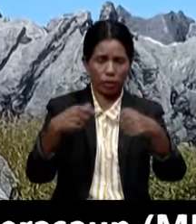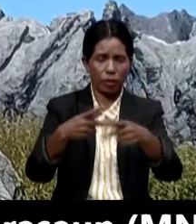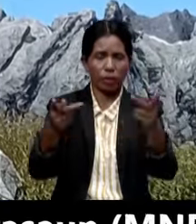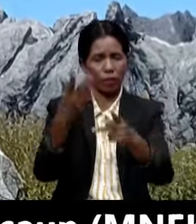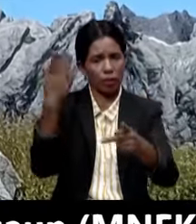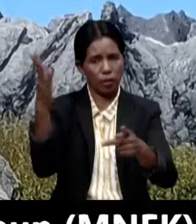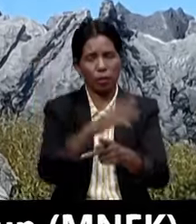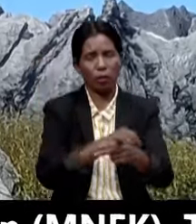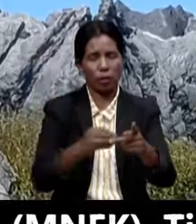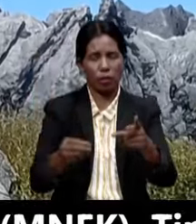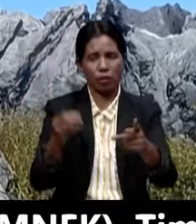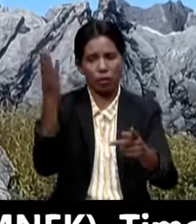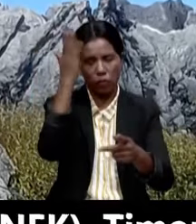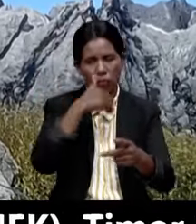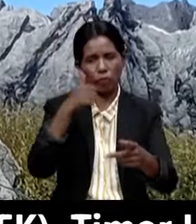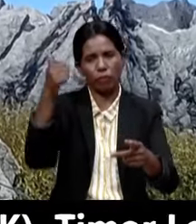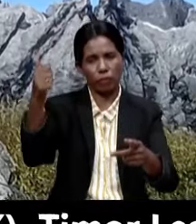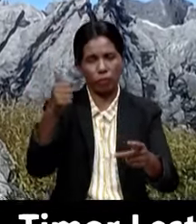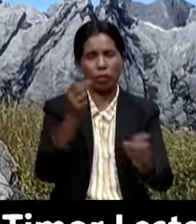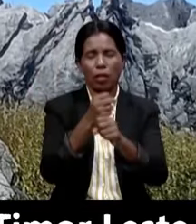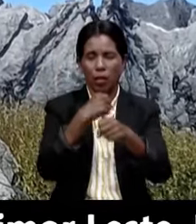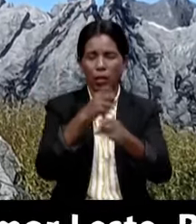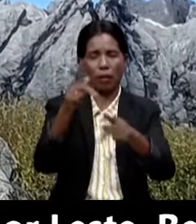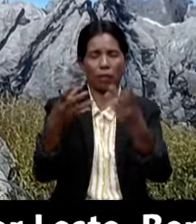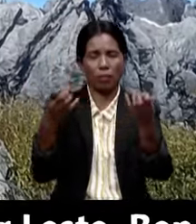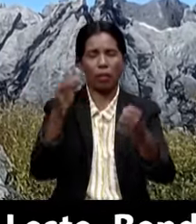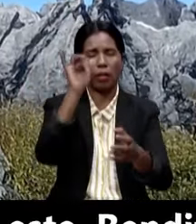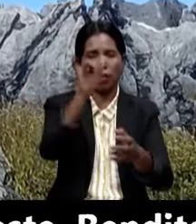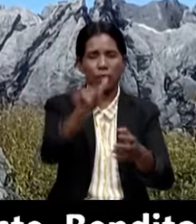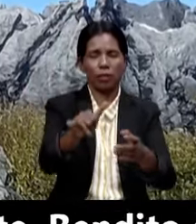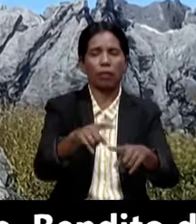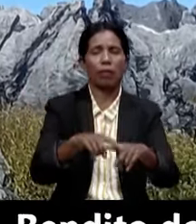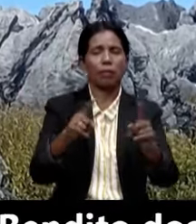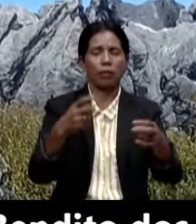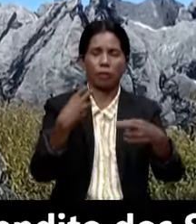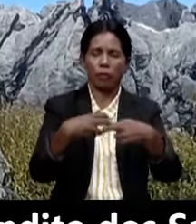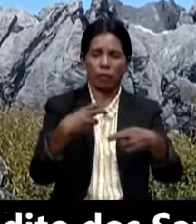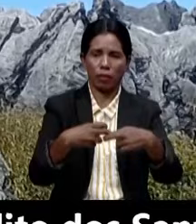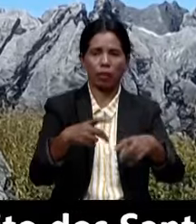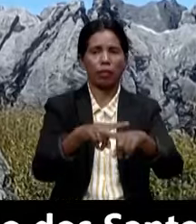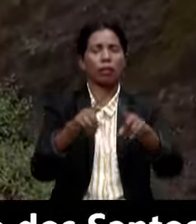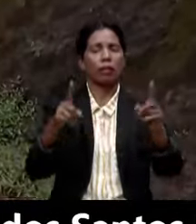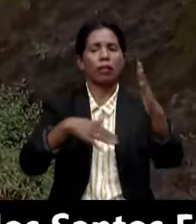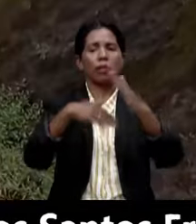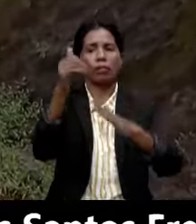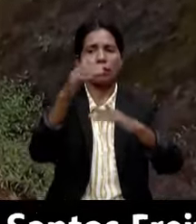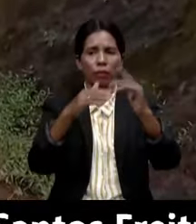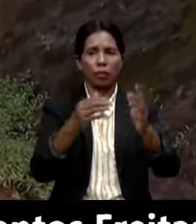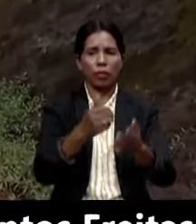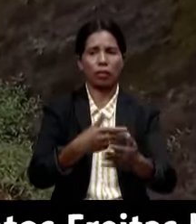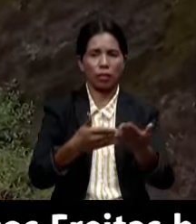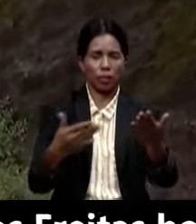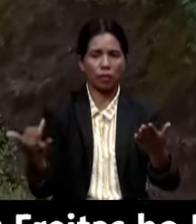a paisagem nebe magfurak atrai ma bara kakara ba helade mai be dificuldade mag infraestrutura no